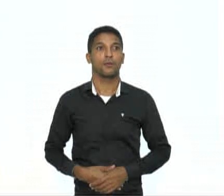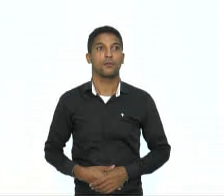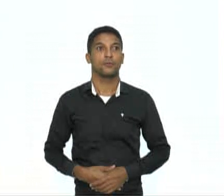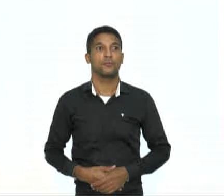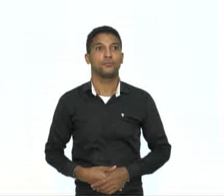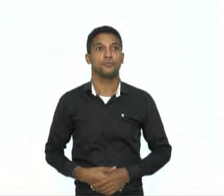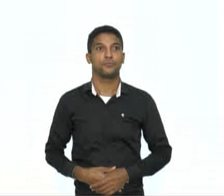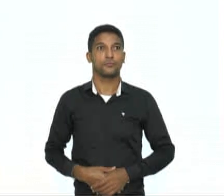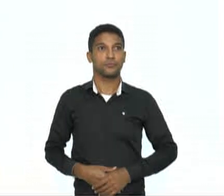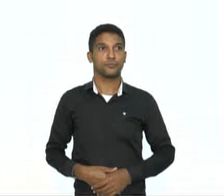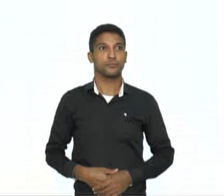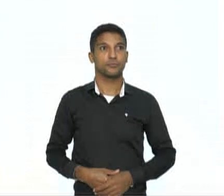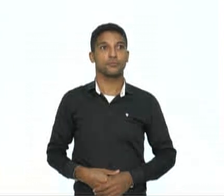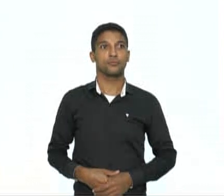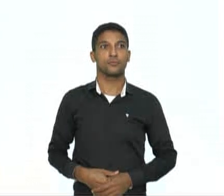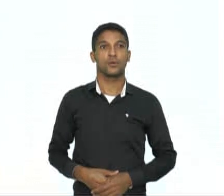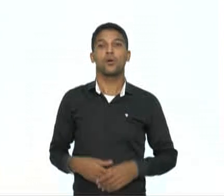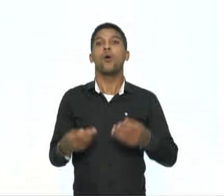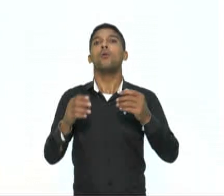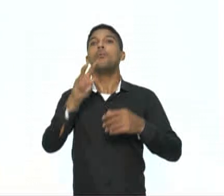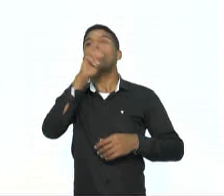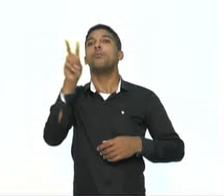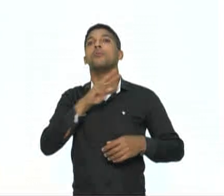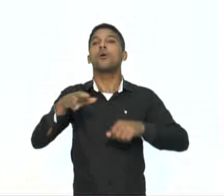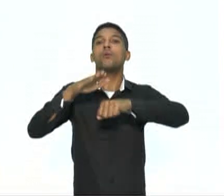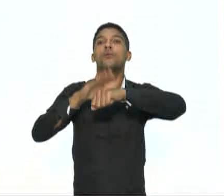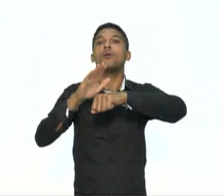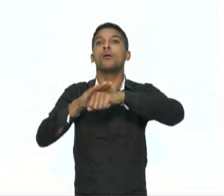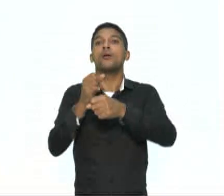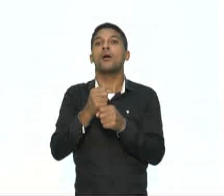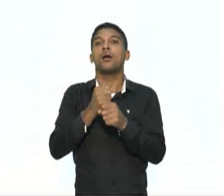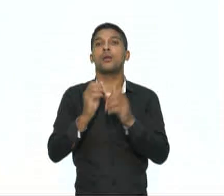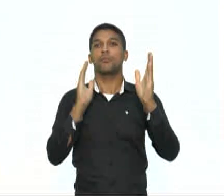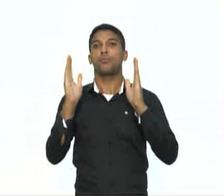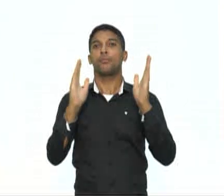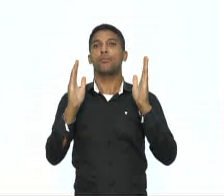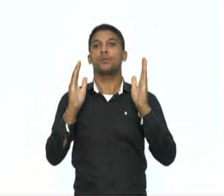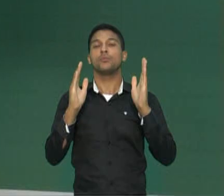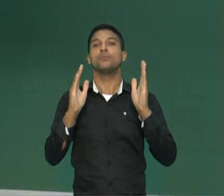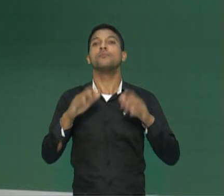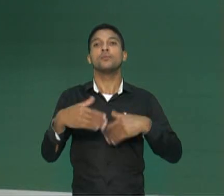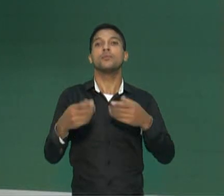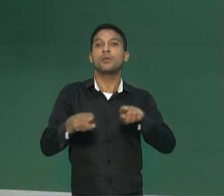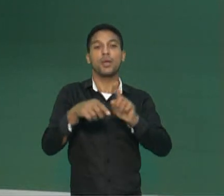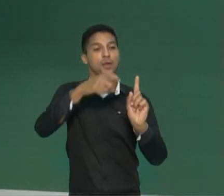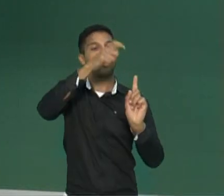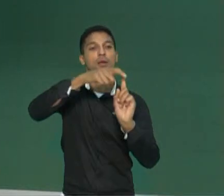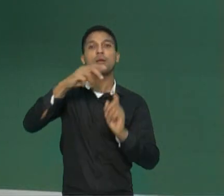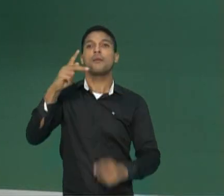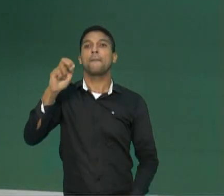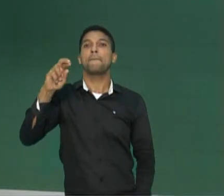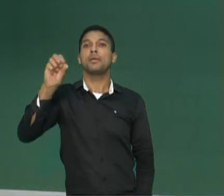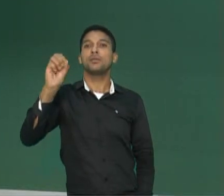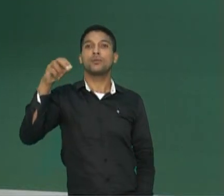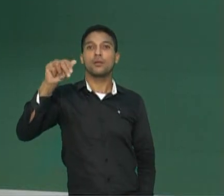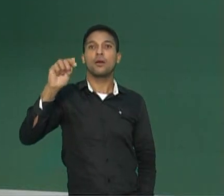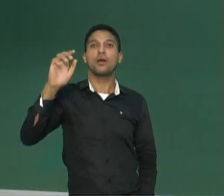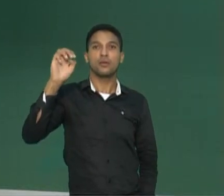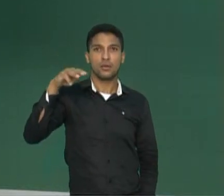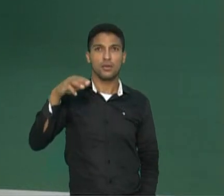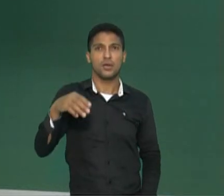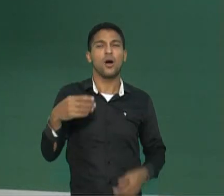juízo final e o inferno. De que período estamos falando e qual personagem surgiu? A gente comentou na aula, hoje a gente comentou